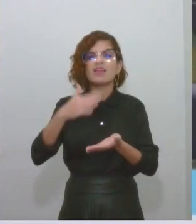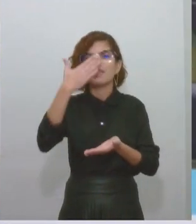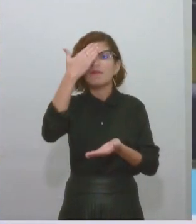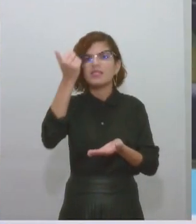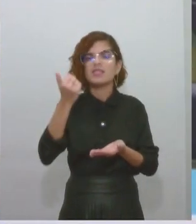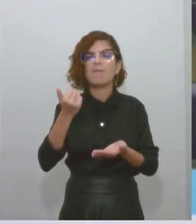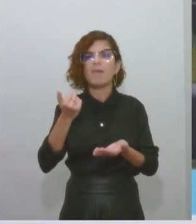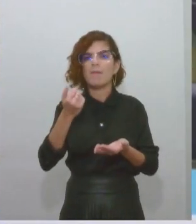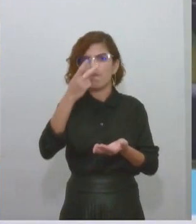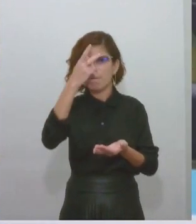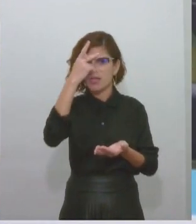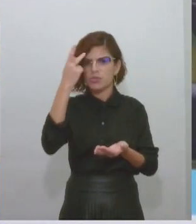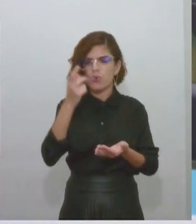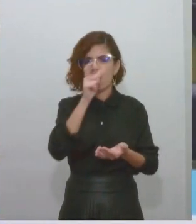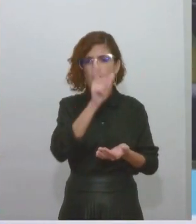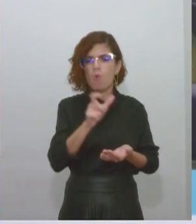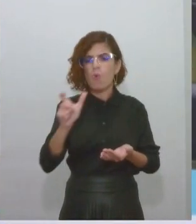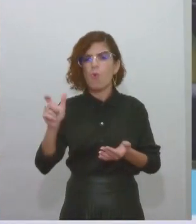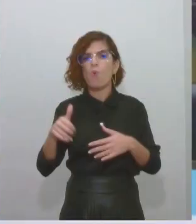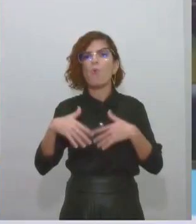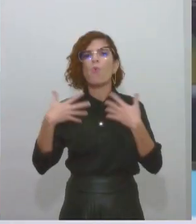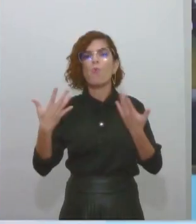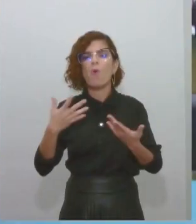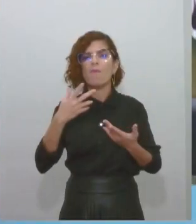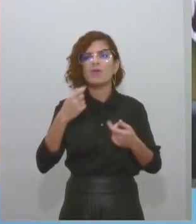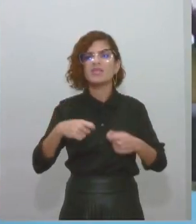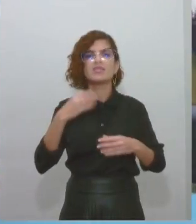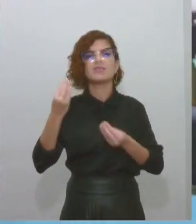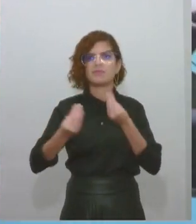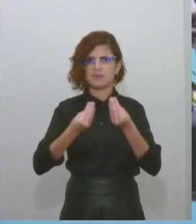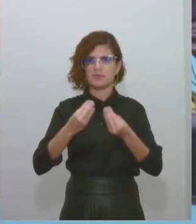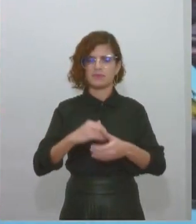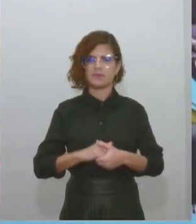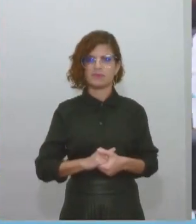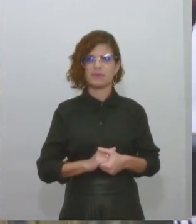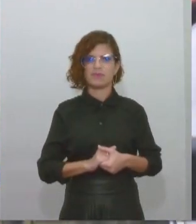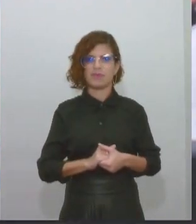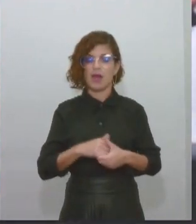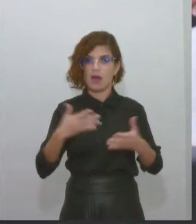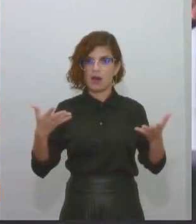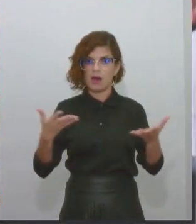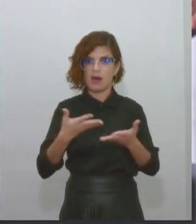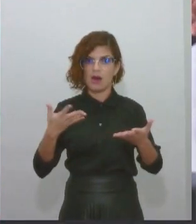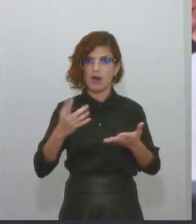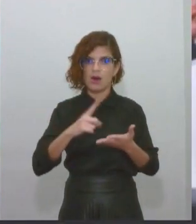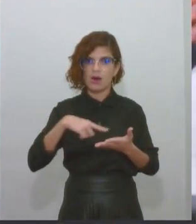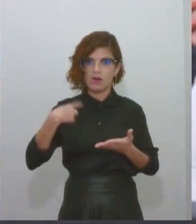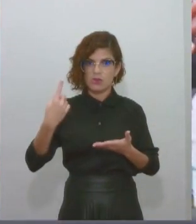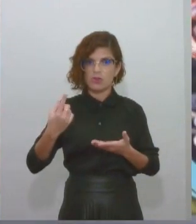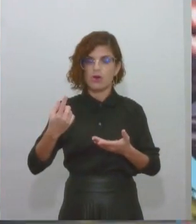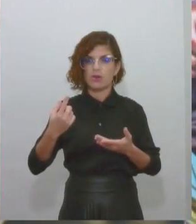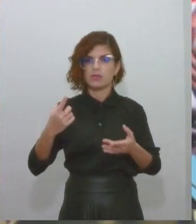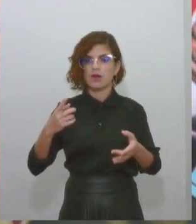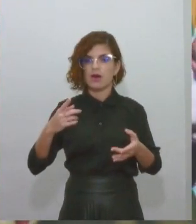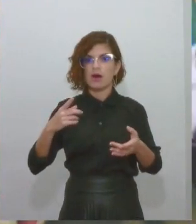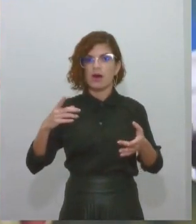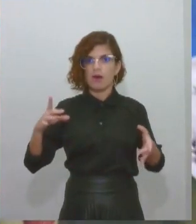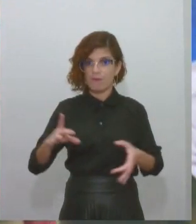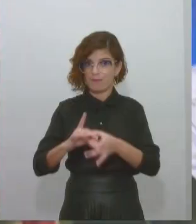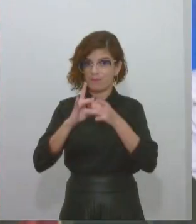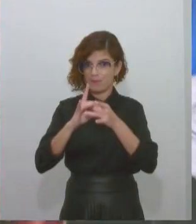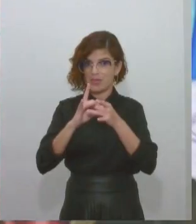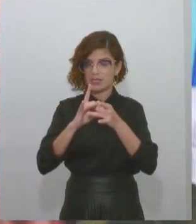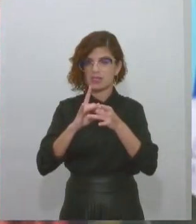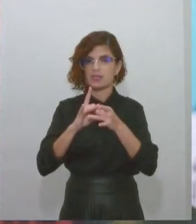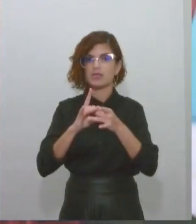estão precisando nas comunidades? A gente agora vai fazer, né, nessa parceria que vem dando certo, temos já data,